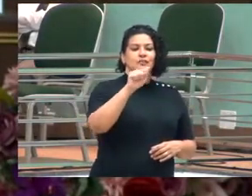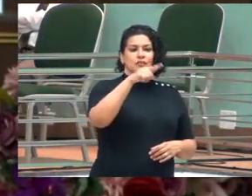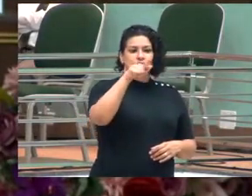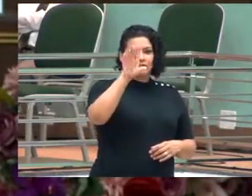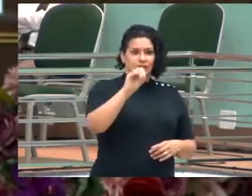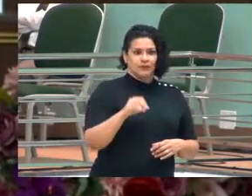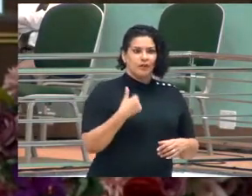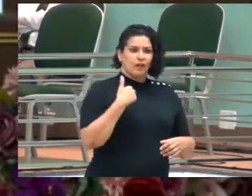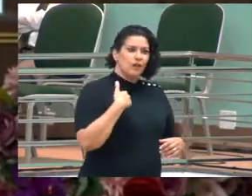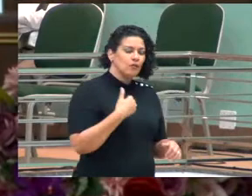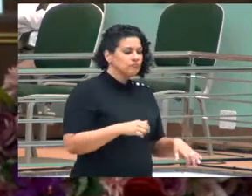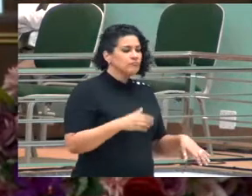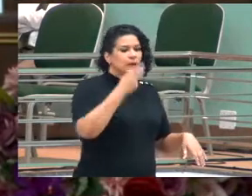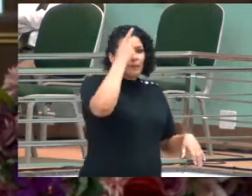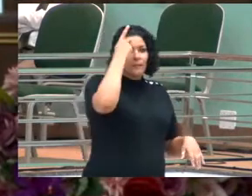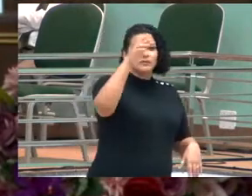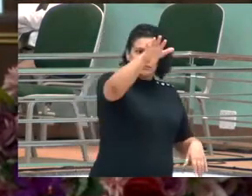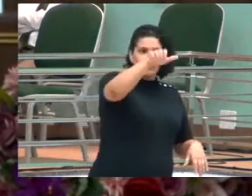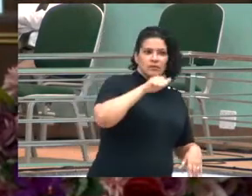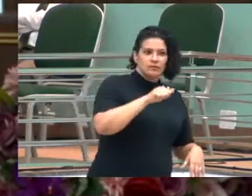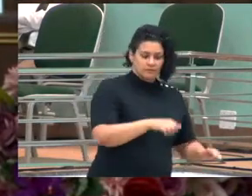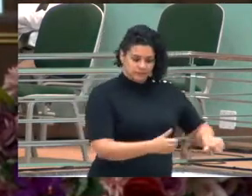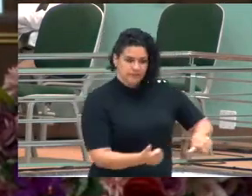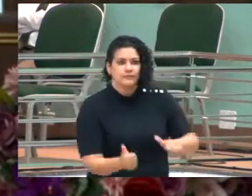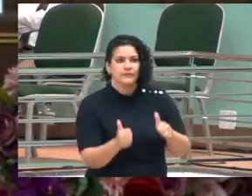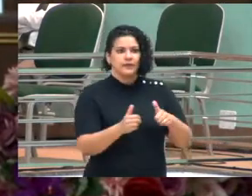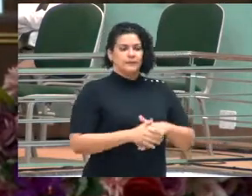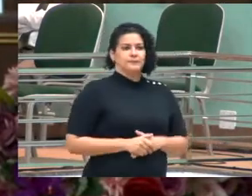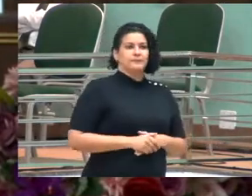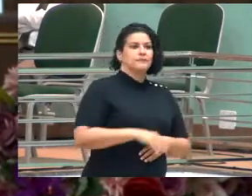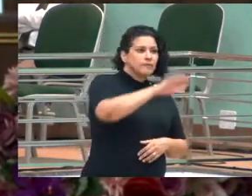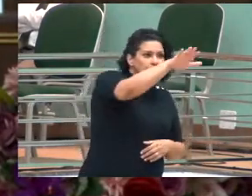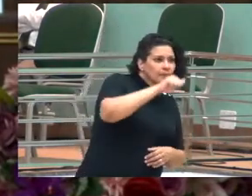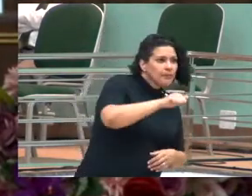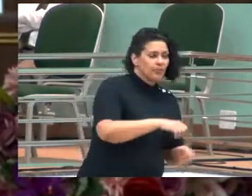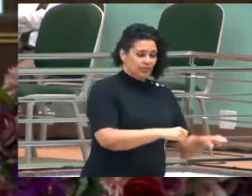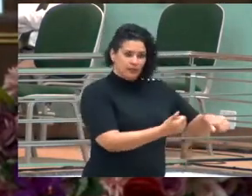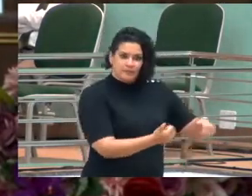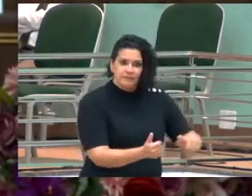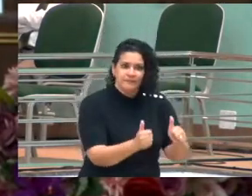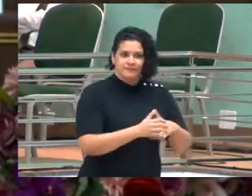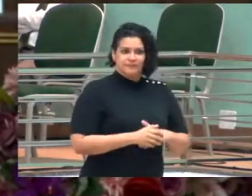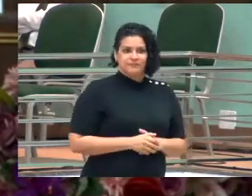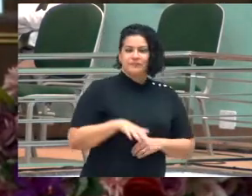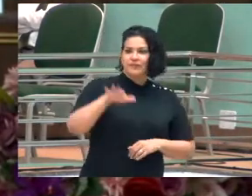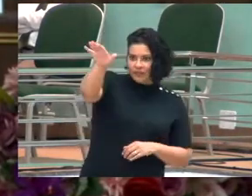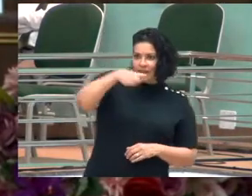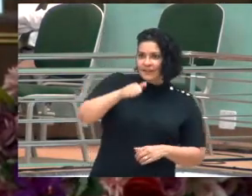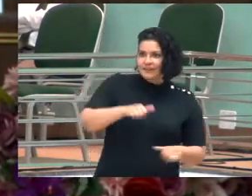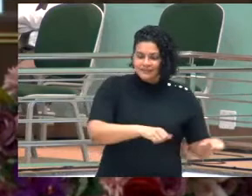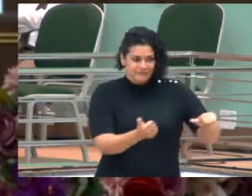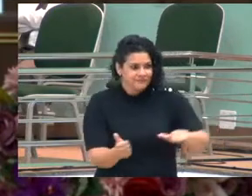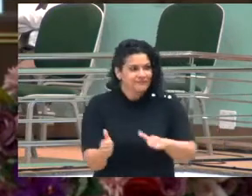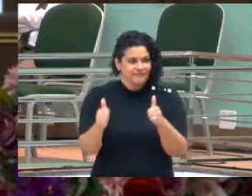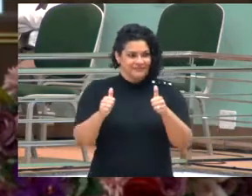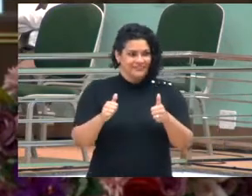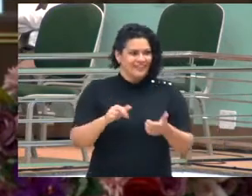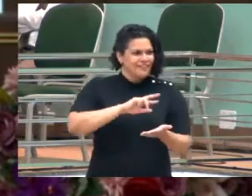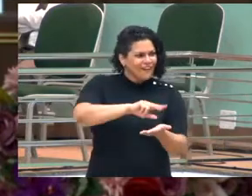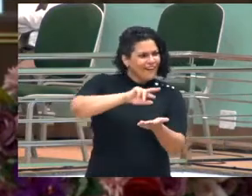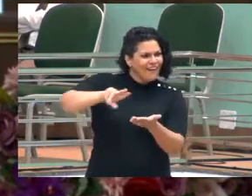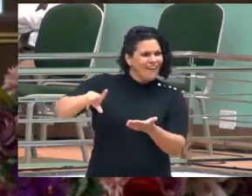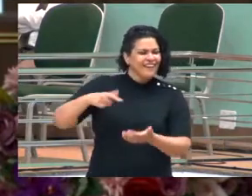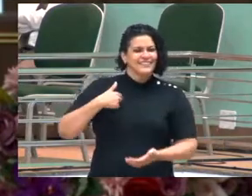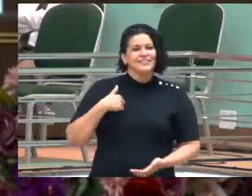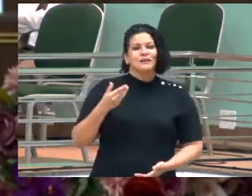a colina, chegando ao Rio Jordão. Eu pude testemunhar quem era aquele homem e disse a todos eles, que